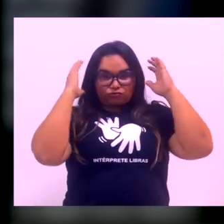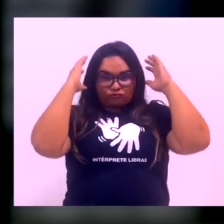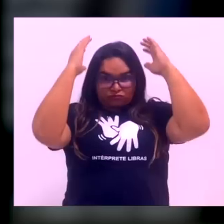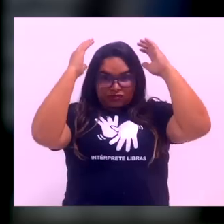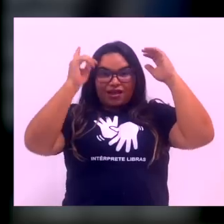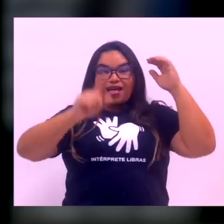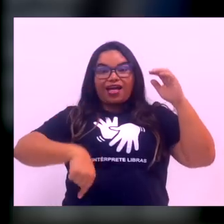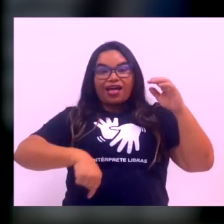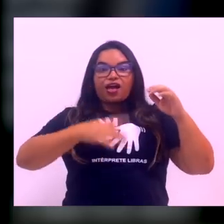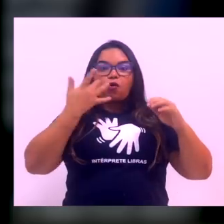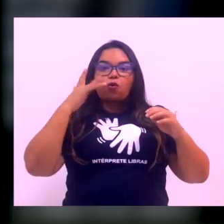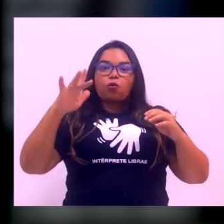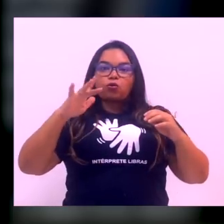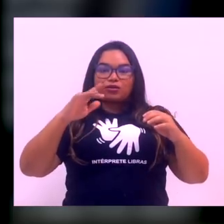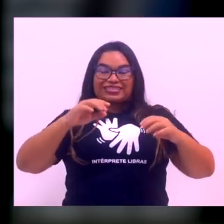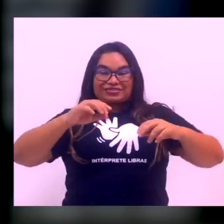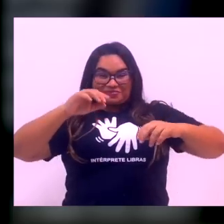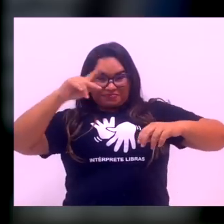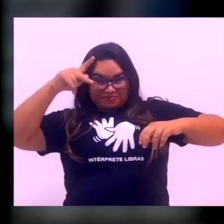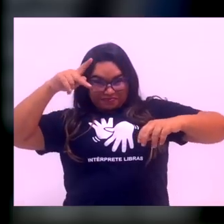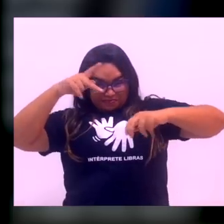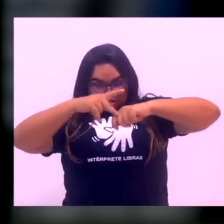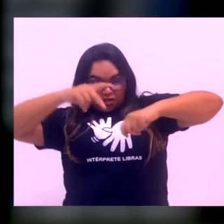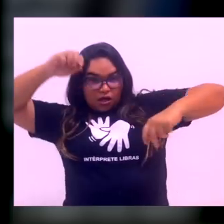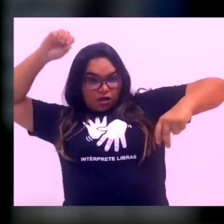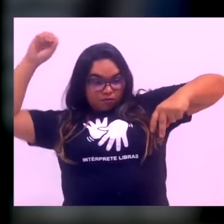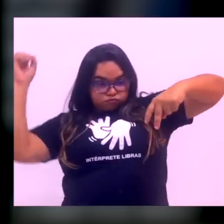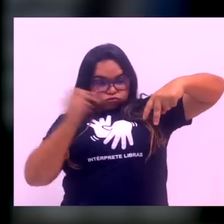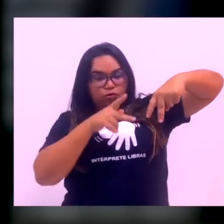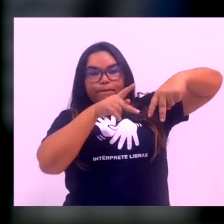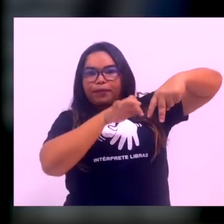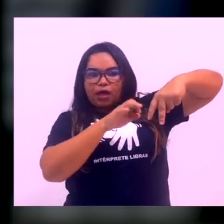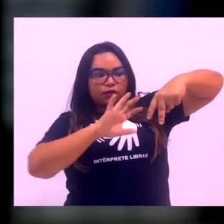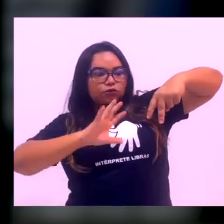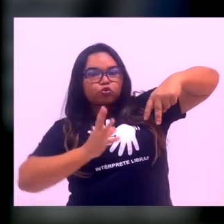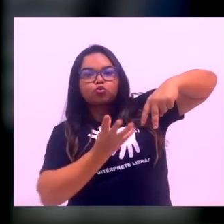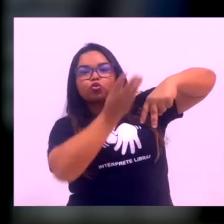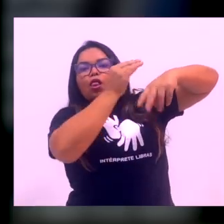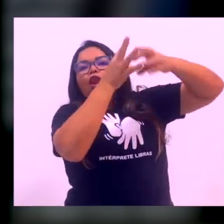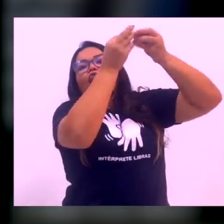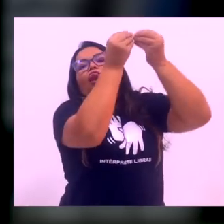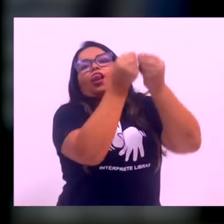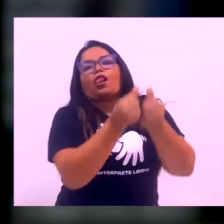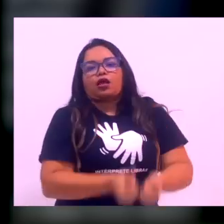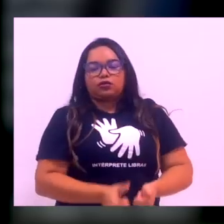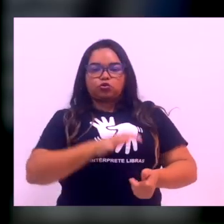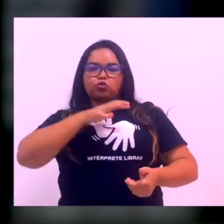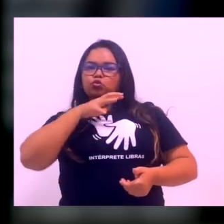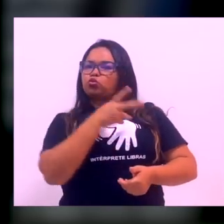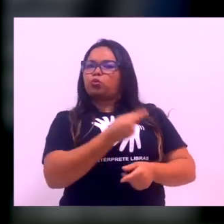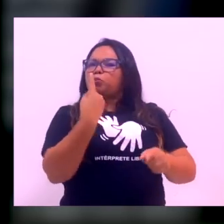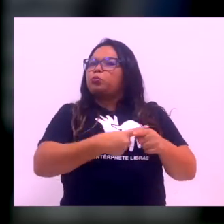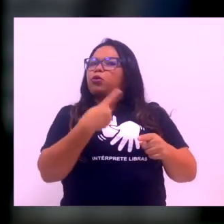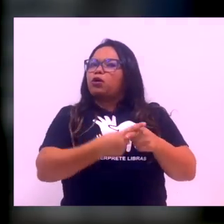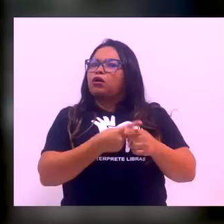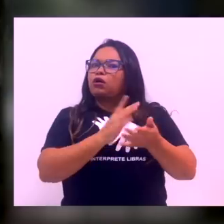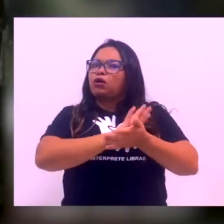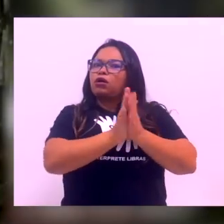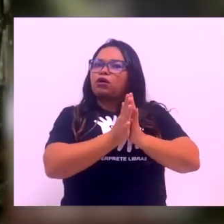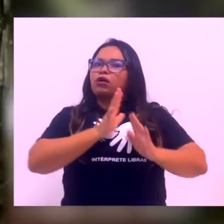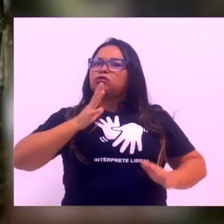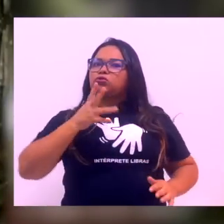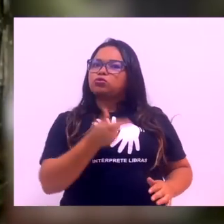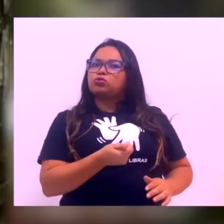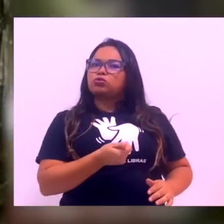em pedaços ao mesmo tempo, e tudo se transforma como palha, palha como num dia de peneiramento no verão. E por